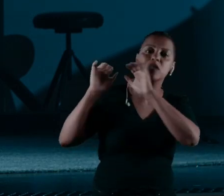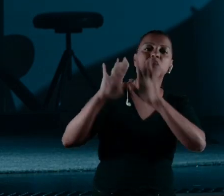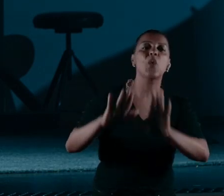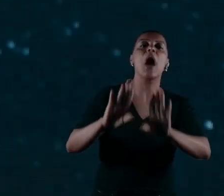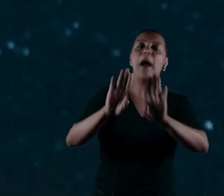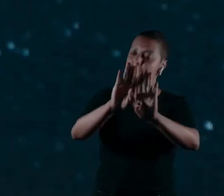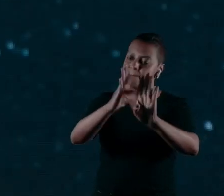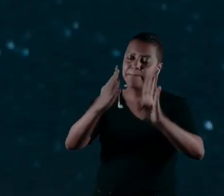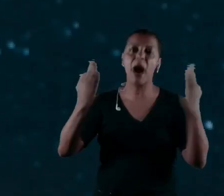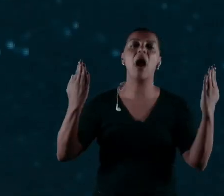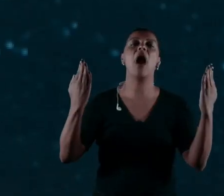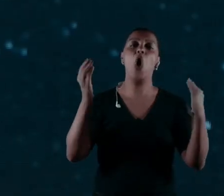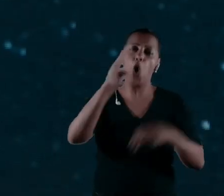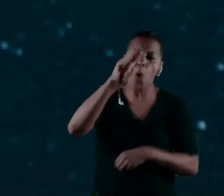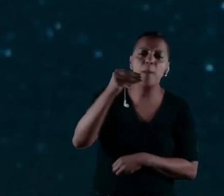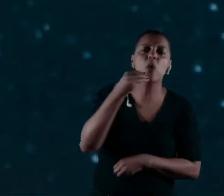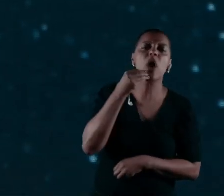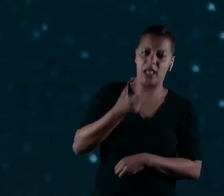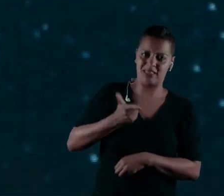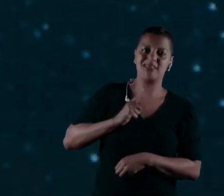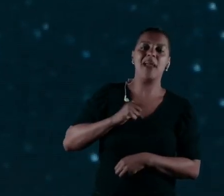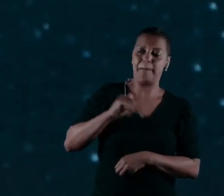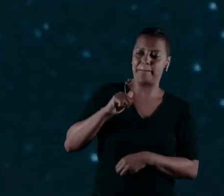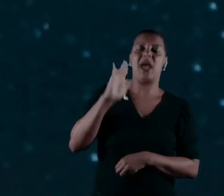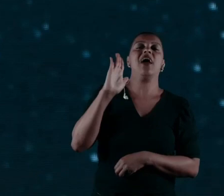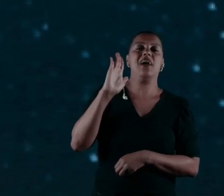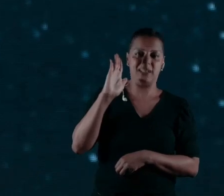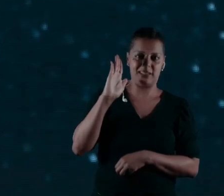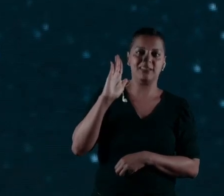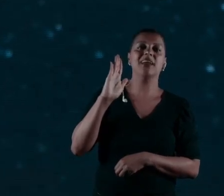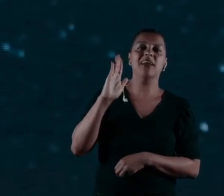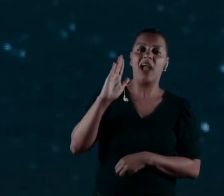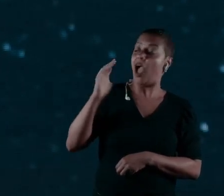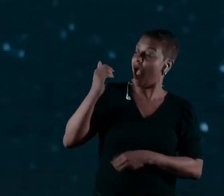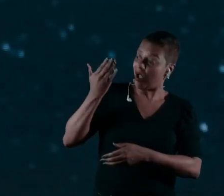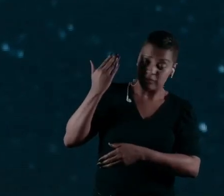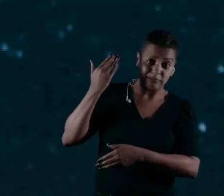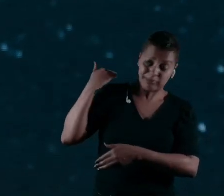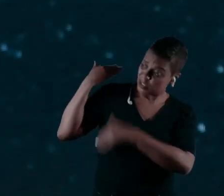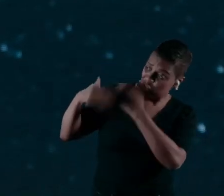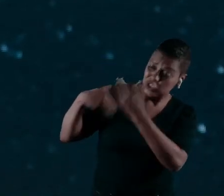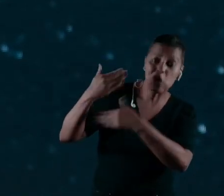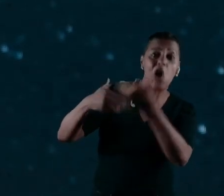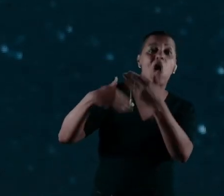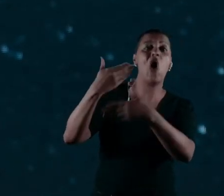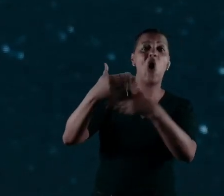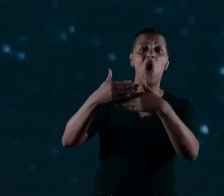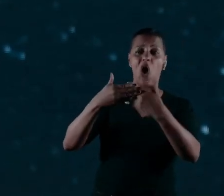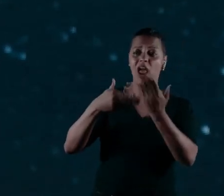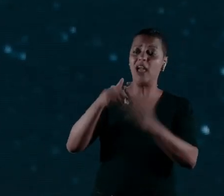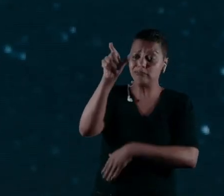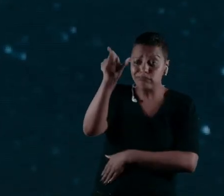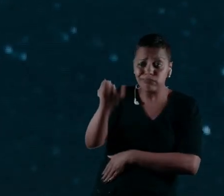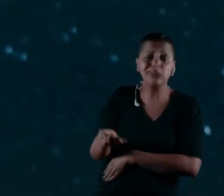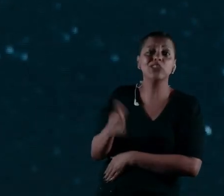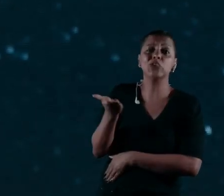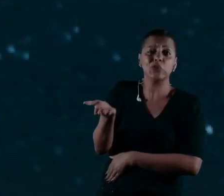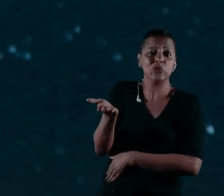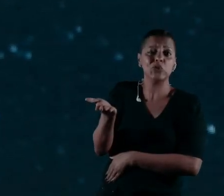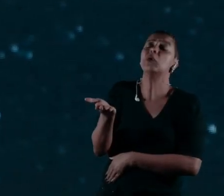fica empoderada emocionalmente, a história dela, as histórias que contam dessa pessoa